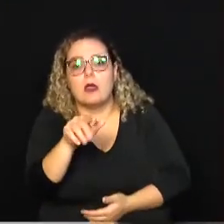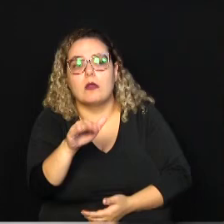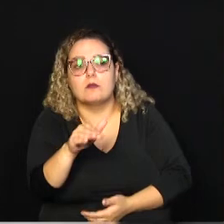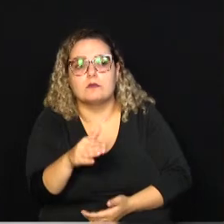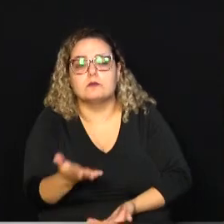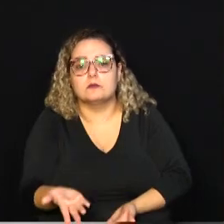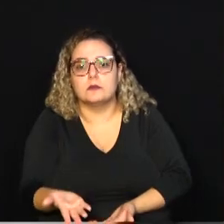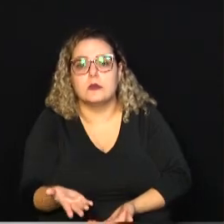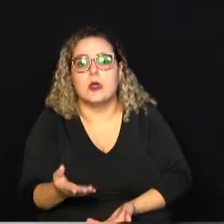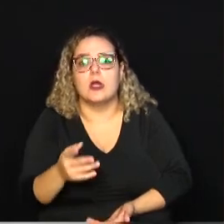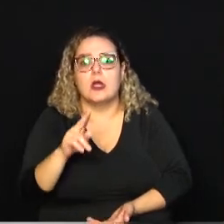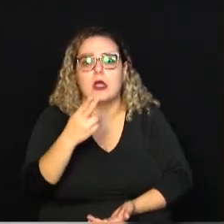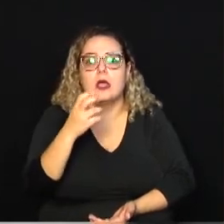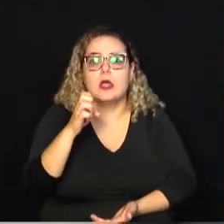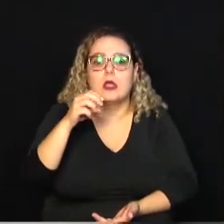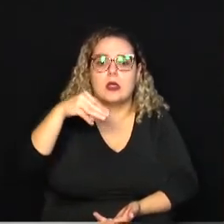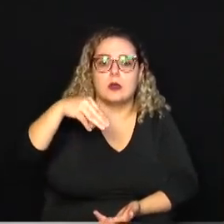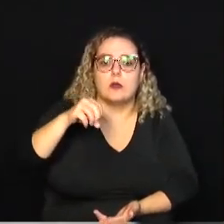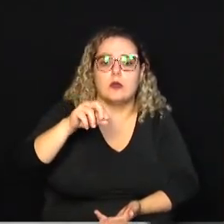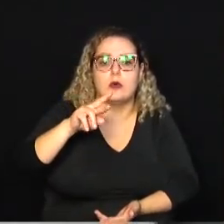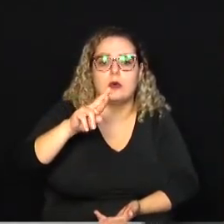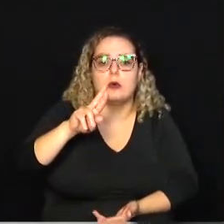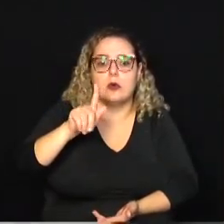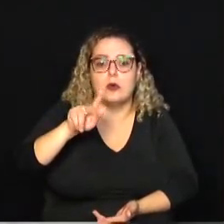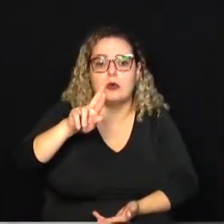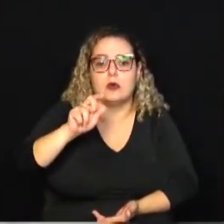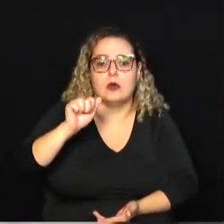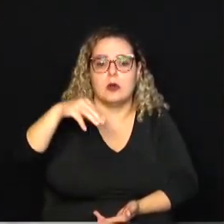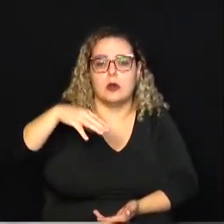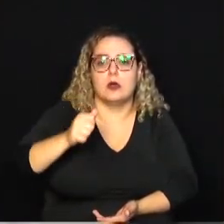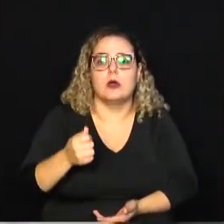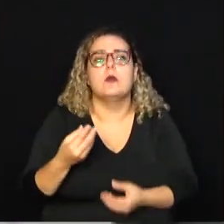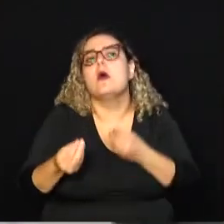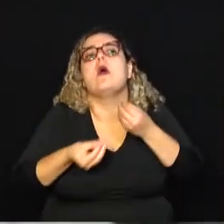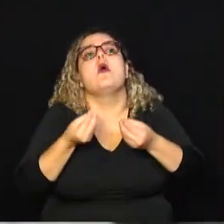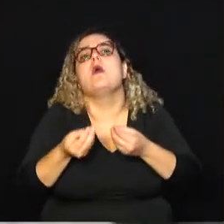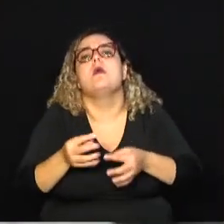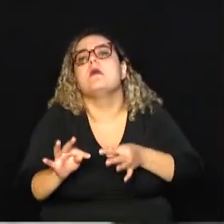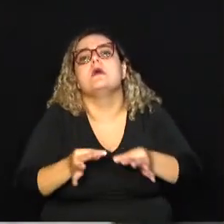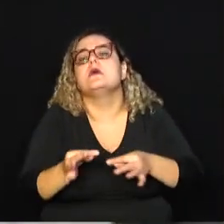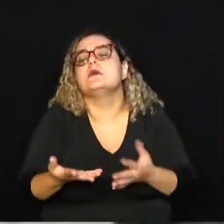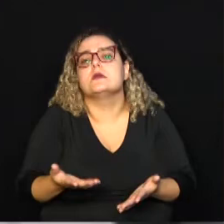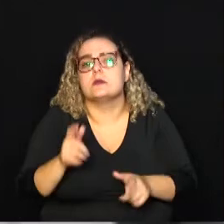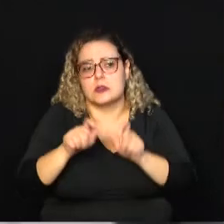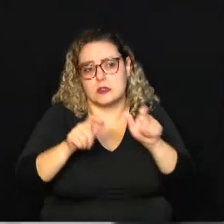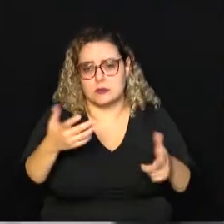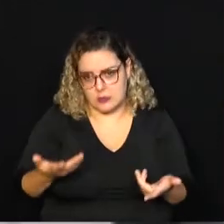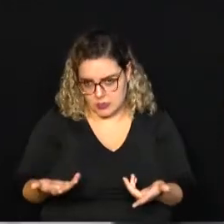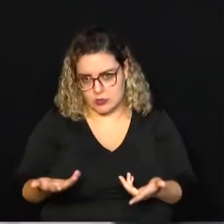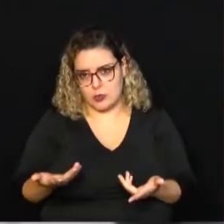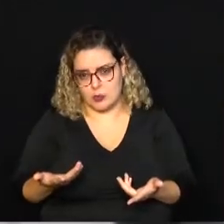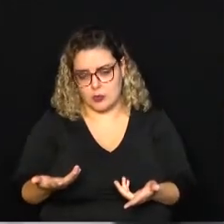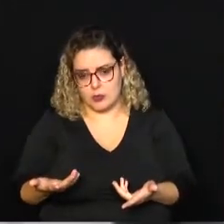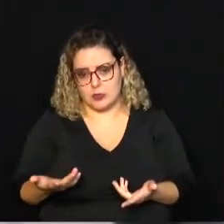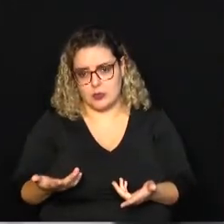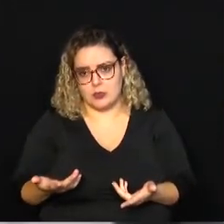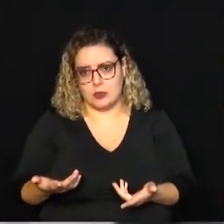como hemograma e de urina, como está sendo feito o tratamento das pessoas, tá? E aí eu vou